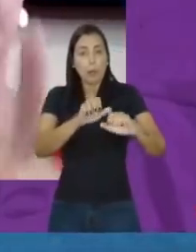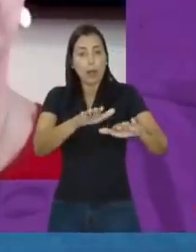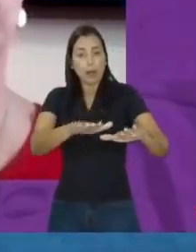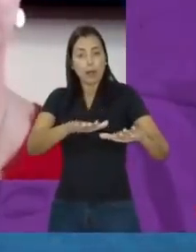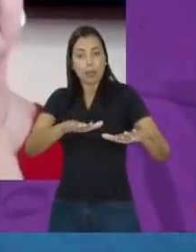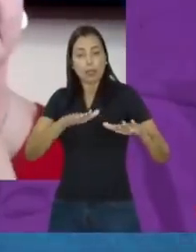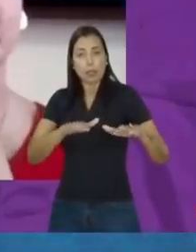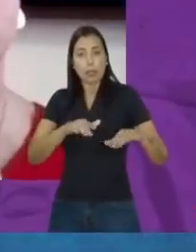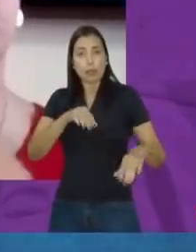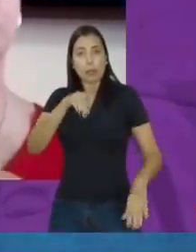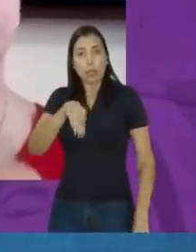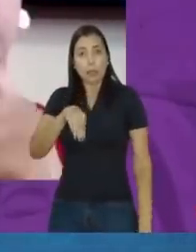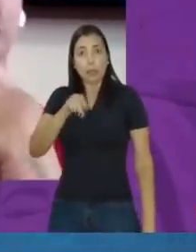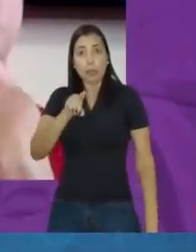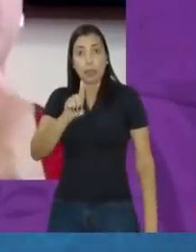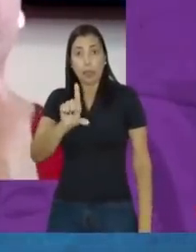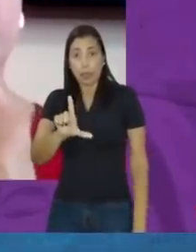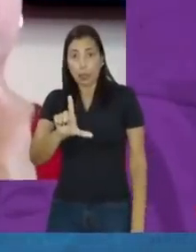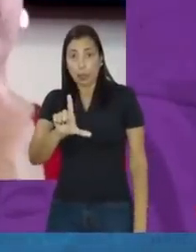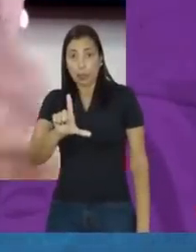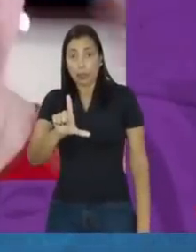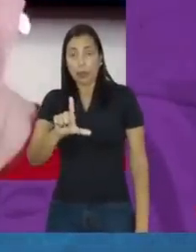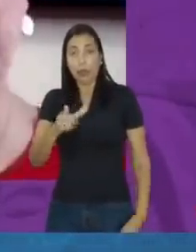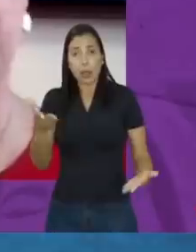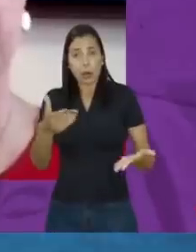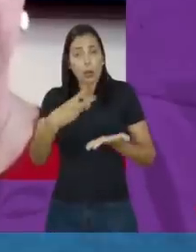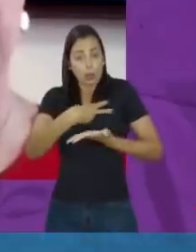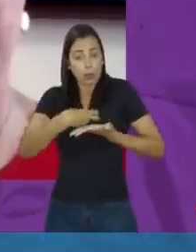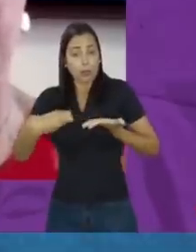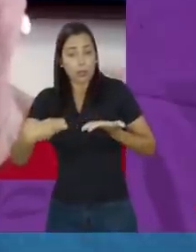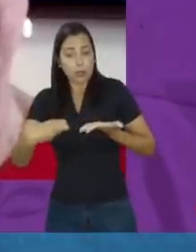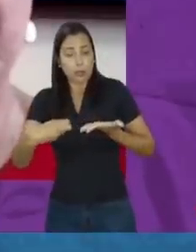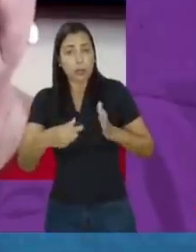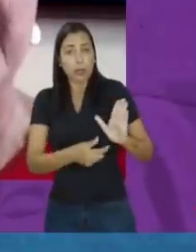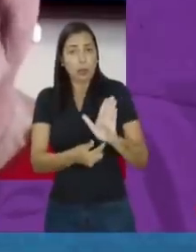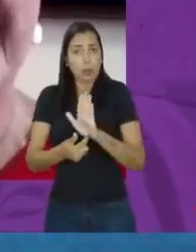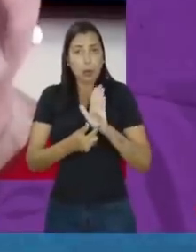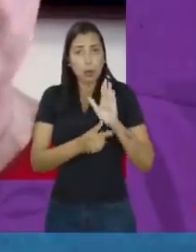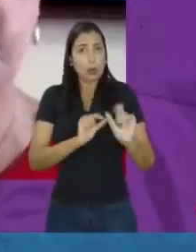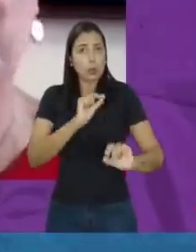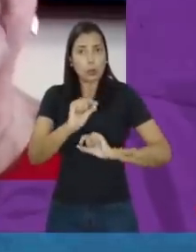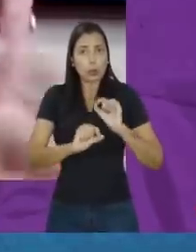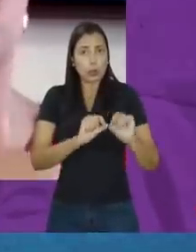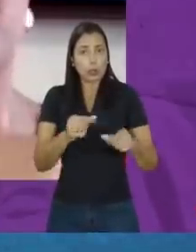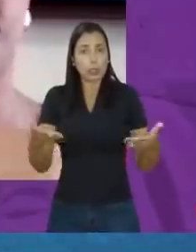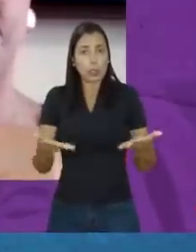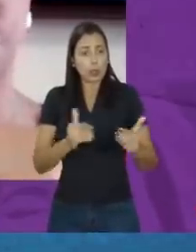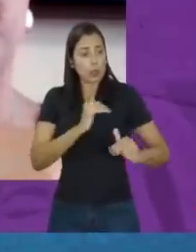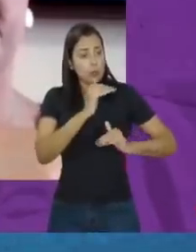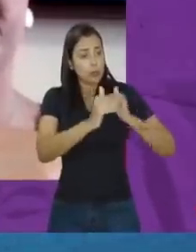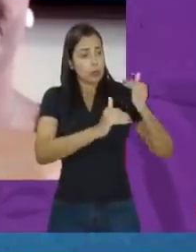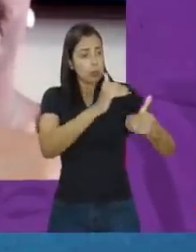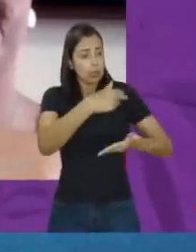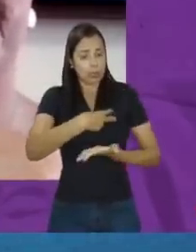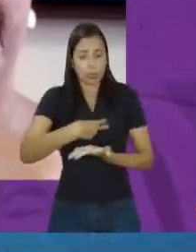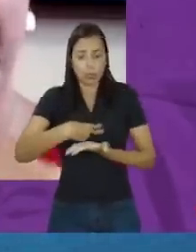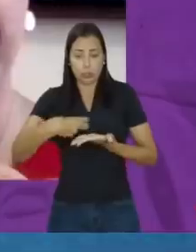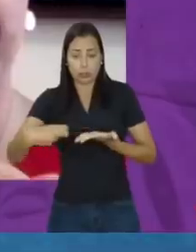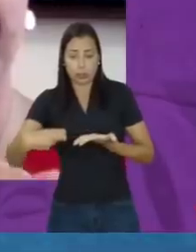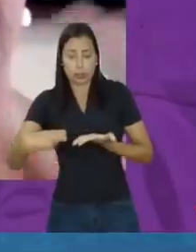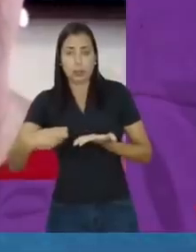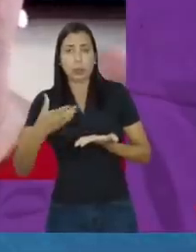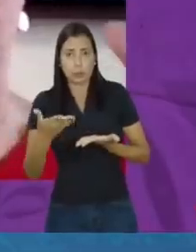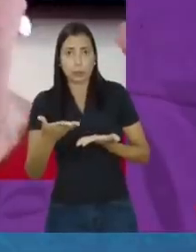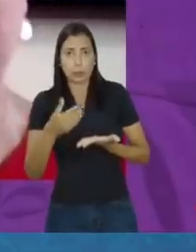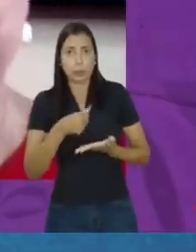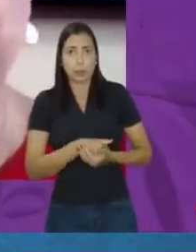manifestações do MBL durante o processo de impeachment. E ela mostra que, neste processo de impeachment,